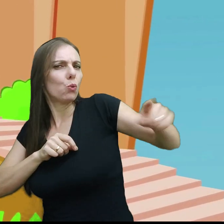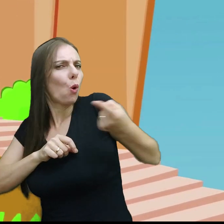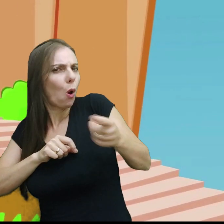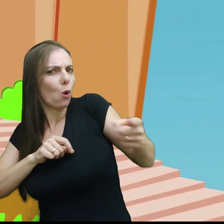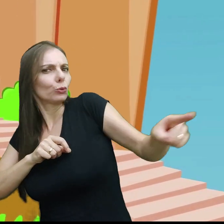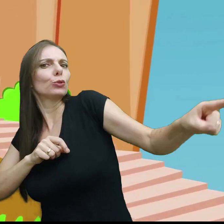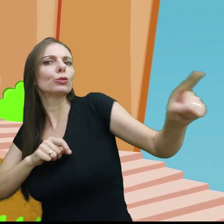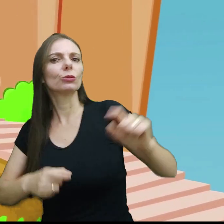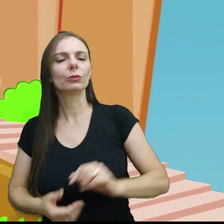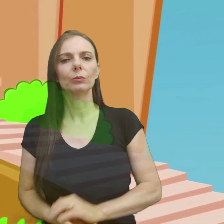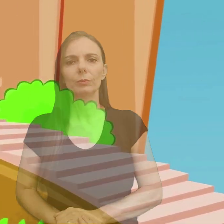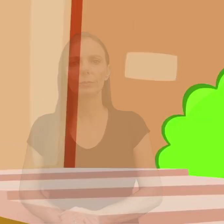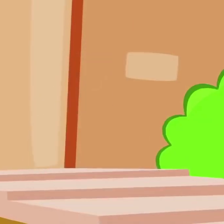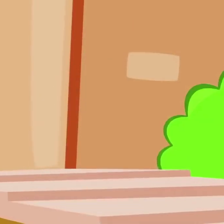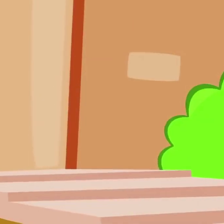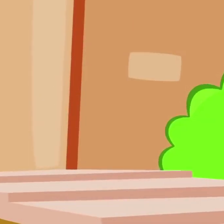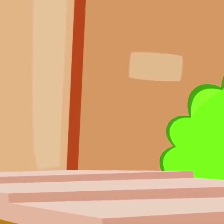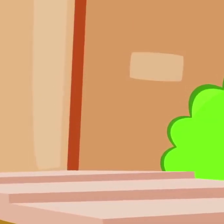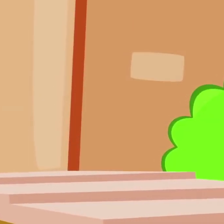longe possível do castelo.